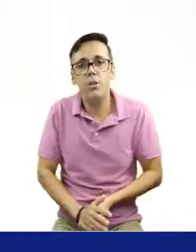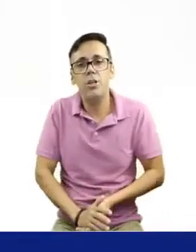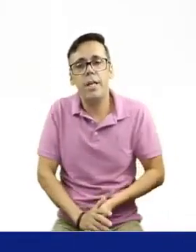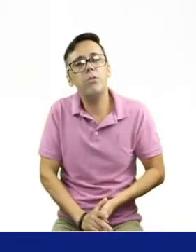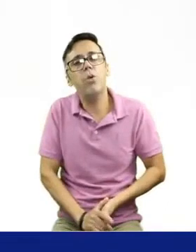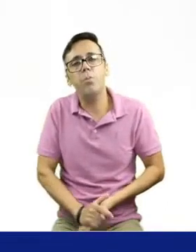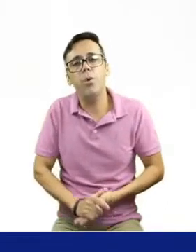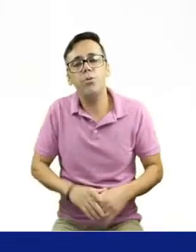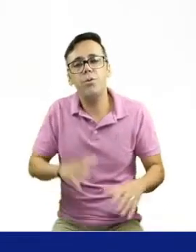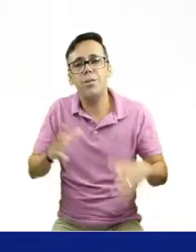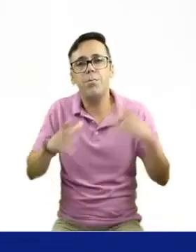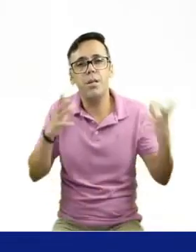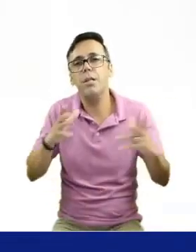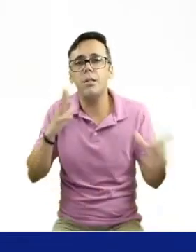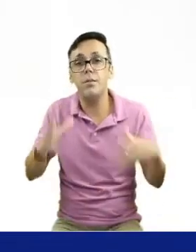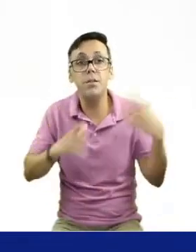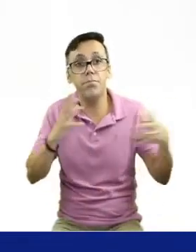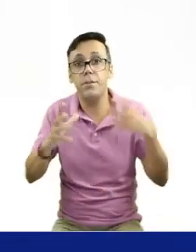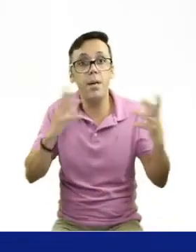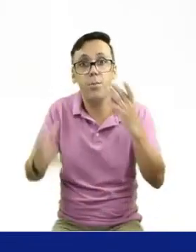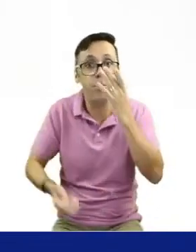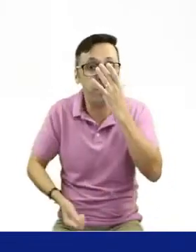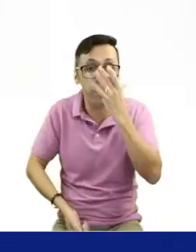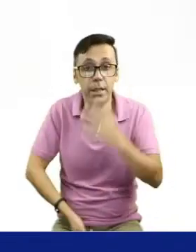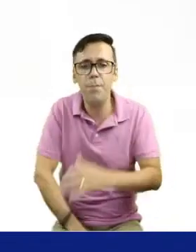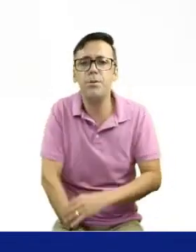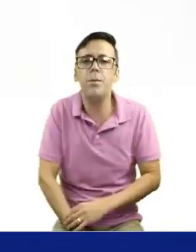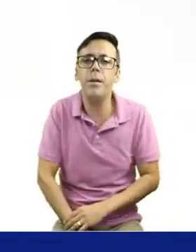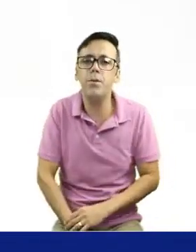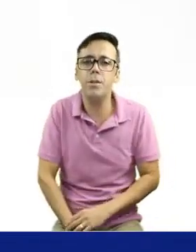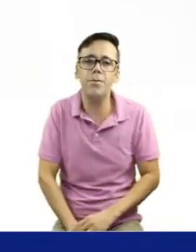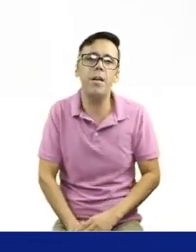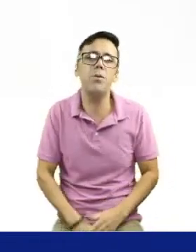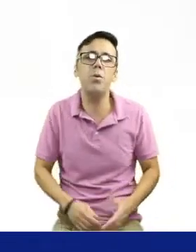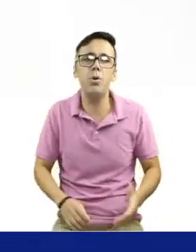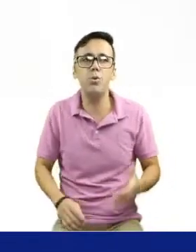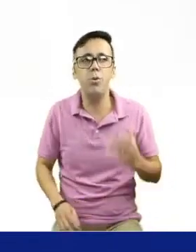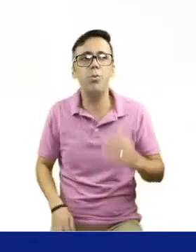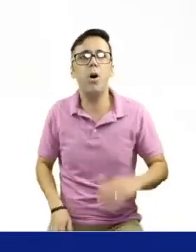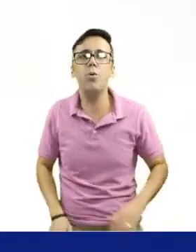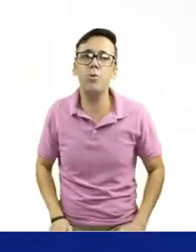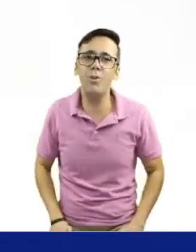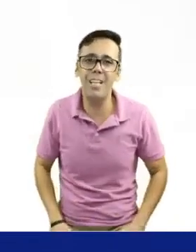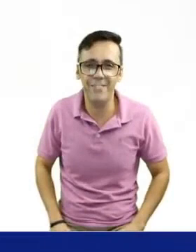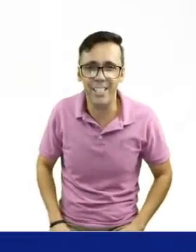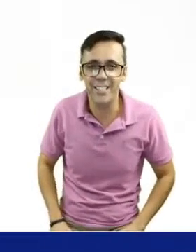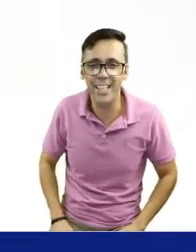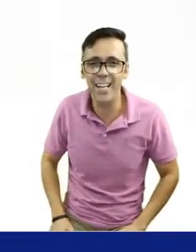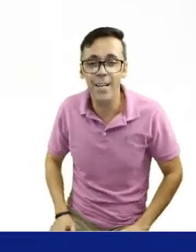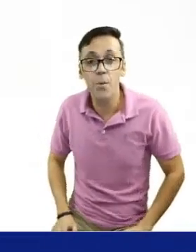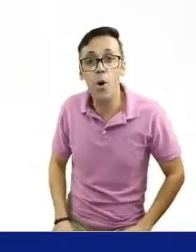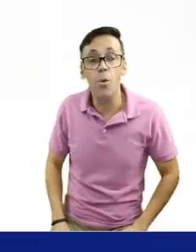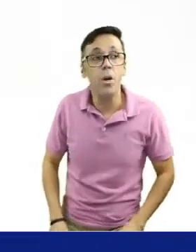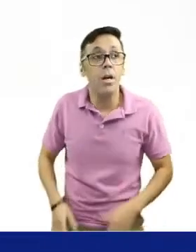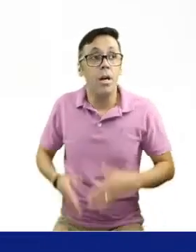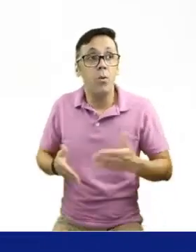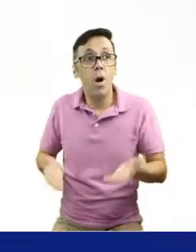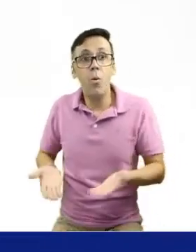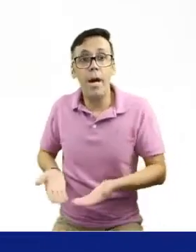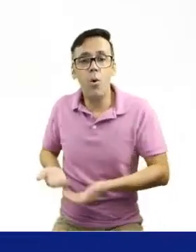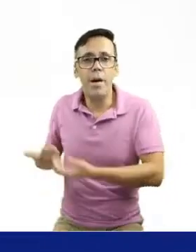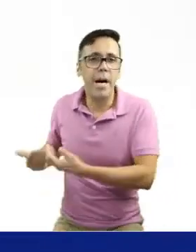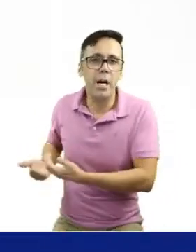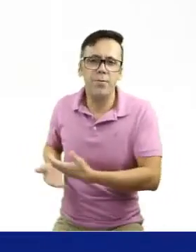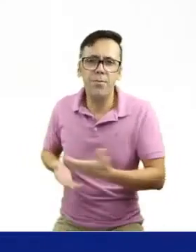ir direto ao ponto sem perder tempo porque tempo também quando se fala em concurso público algo muito relevante né bom